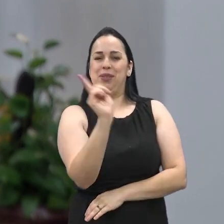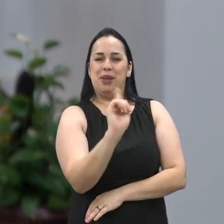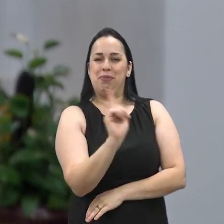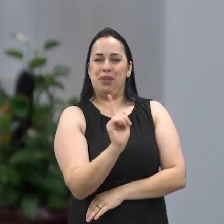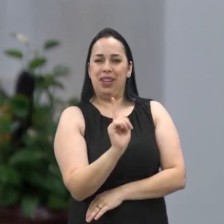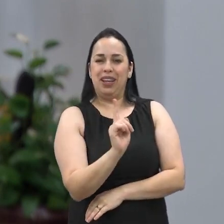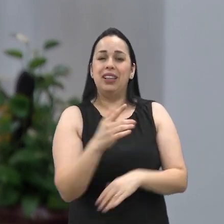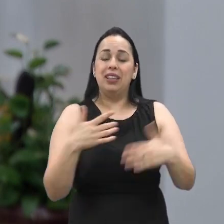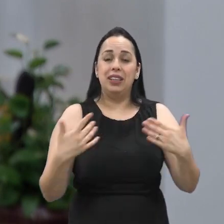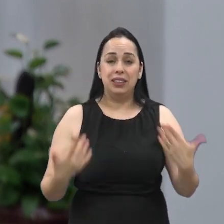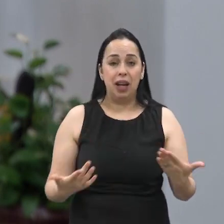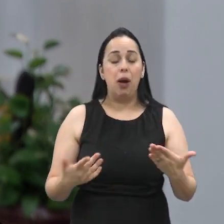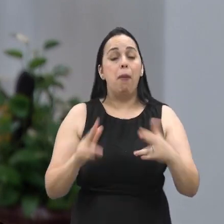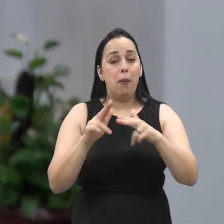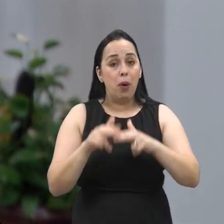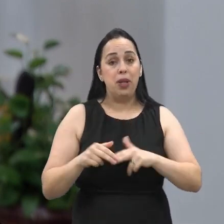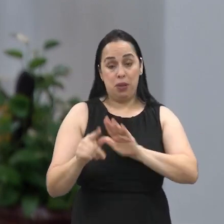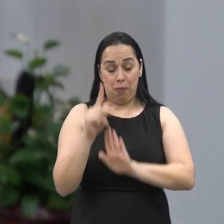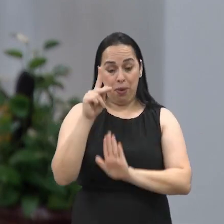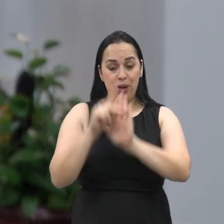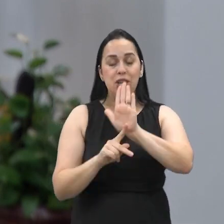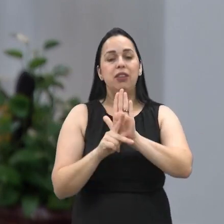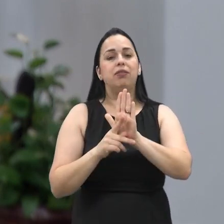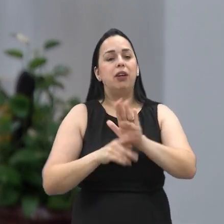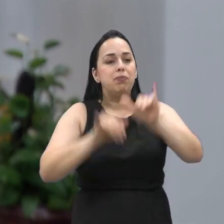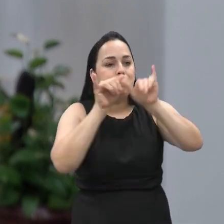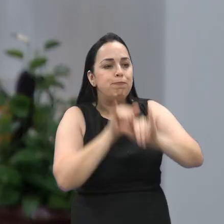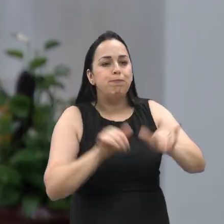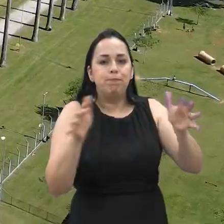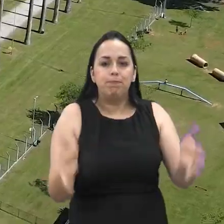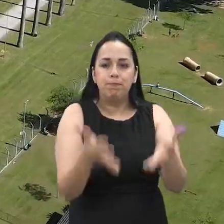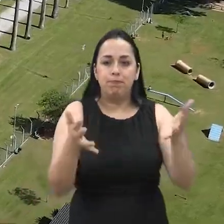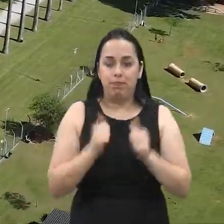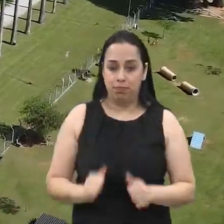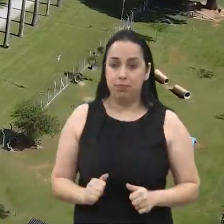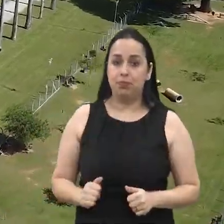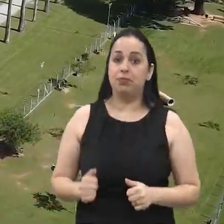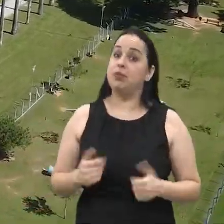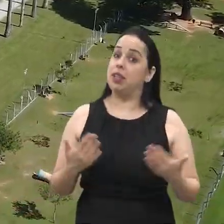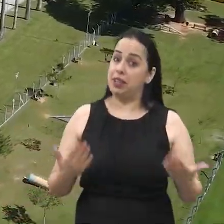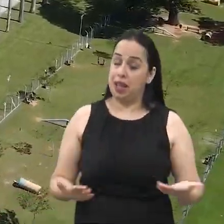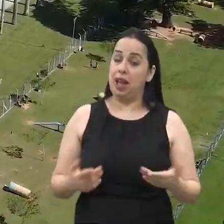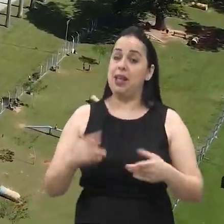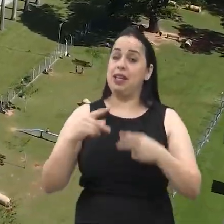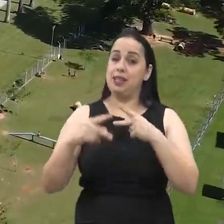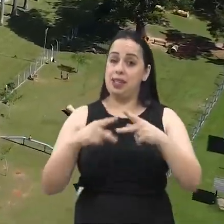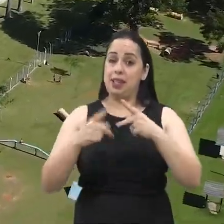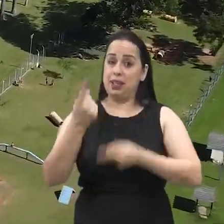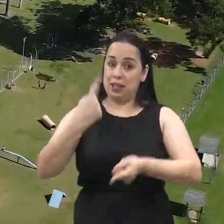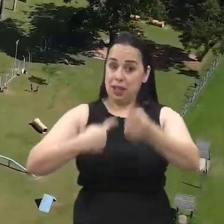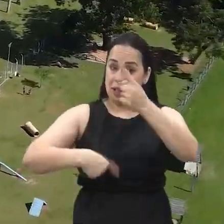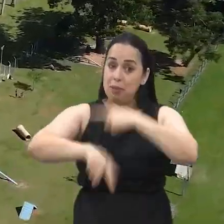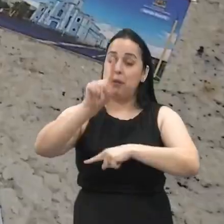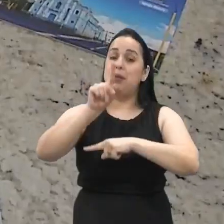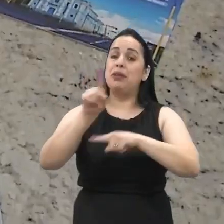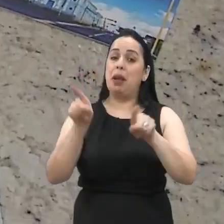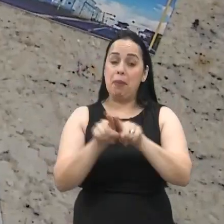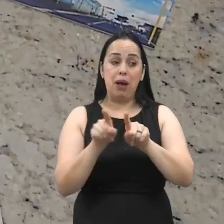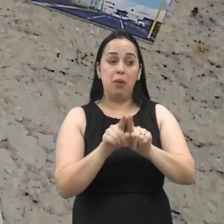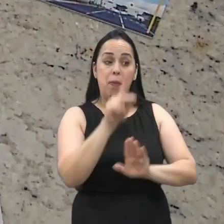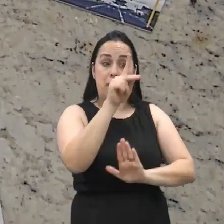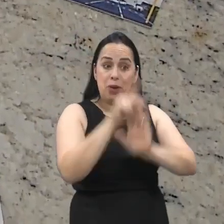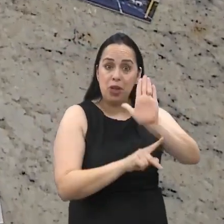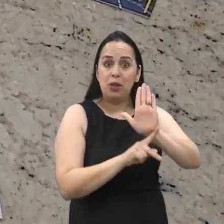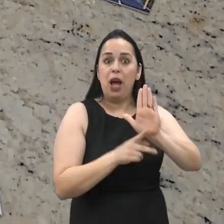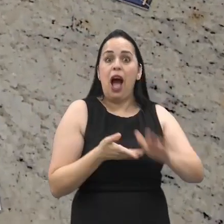viam dessa forma. Então, o Contour vem trabalhando nesse sentido. E o desenvolvimento local também agradece. O City